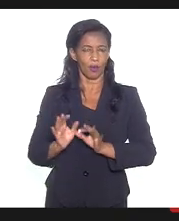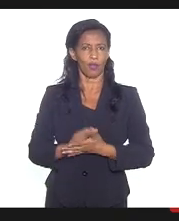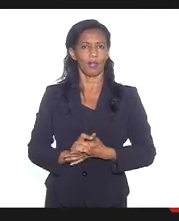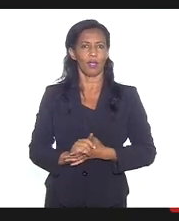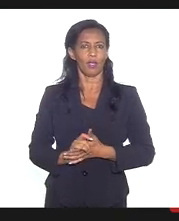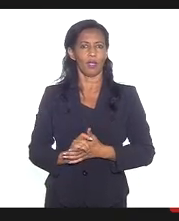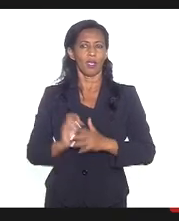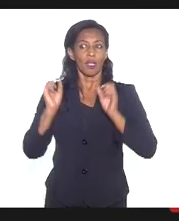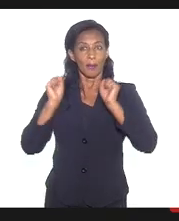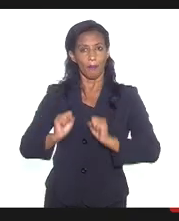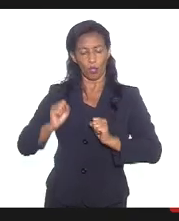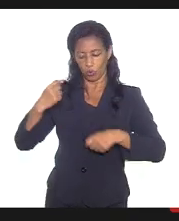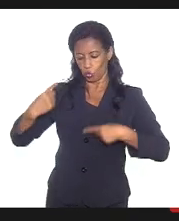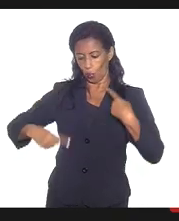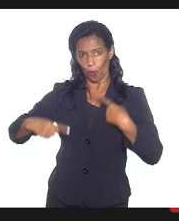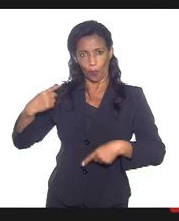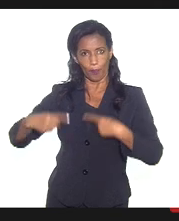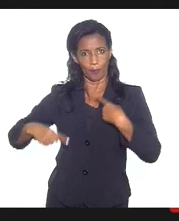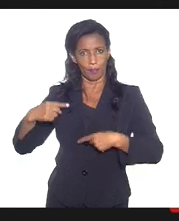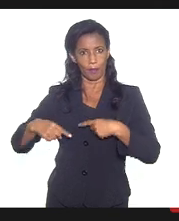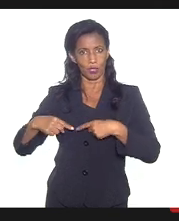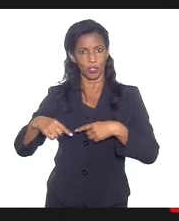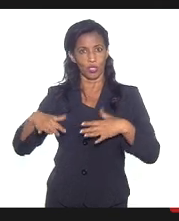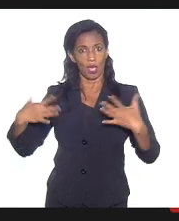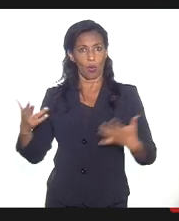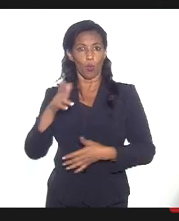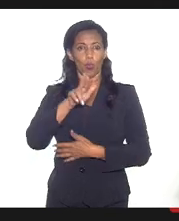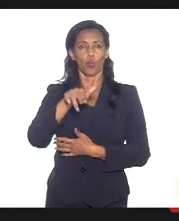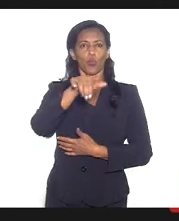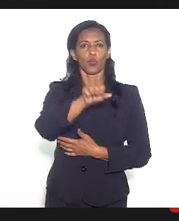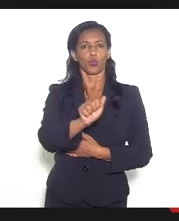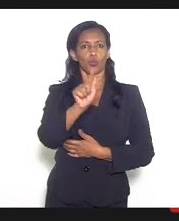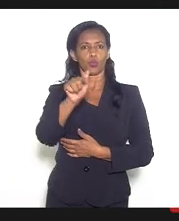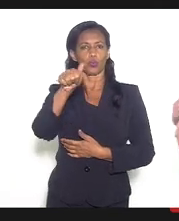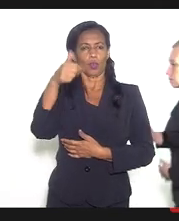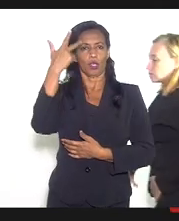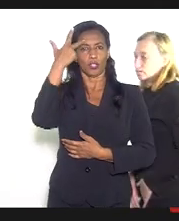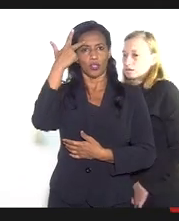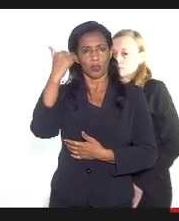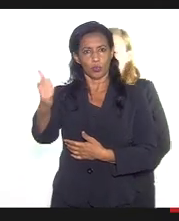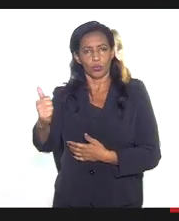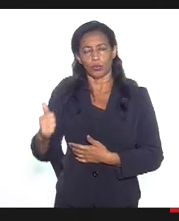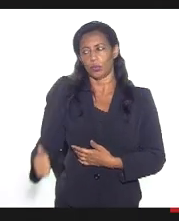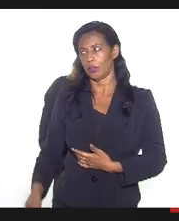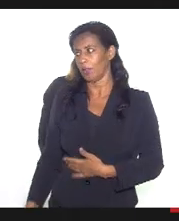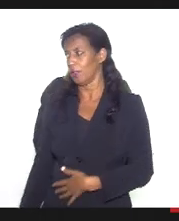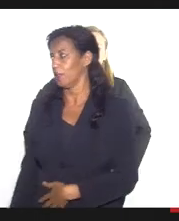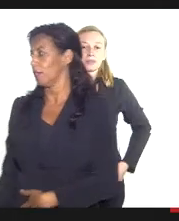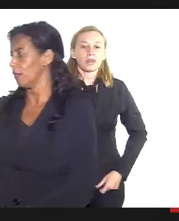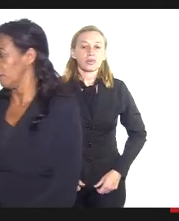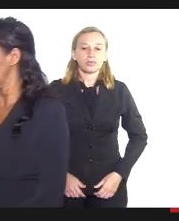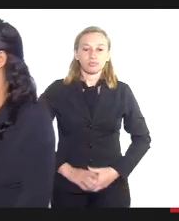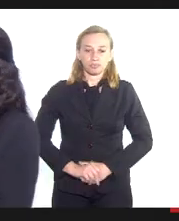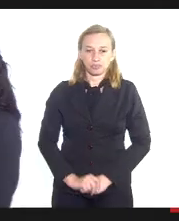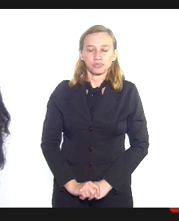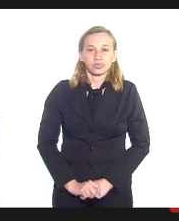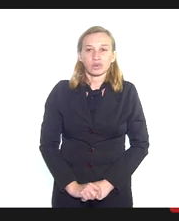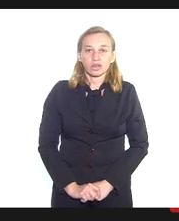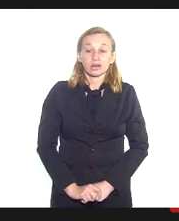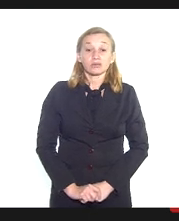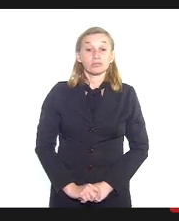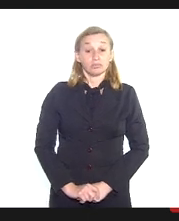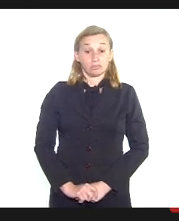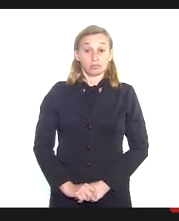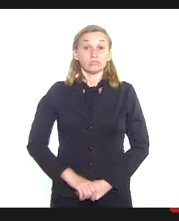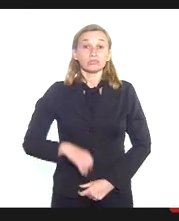que desse competitividade à utilização do gás natural. Então, parece-me um caminho também